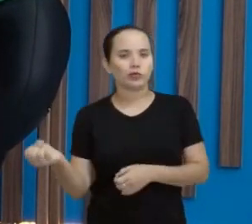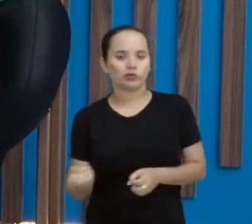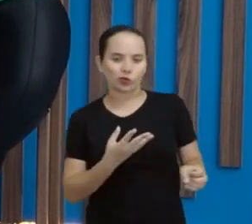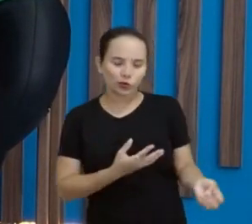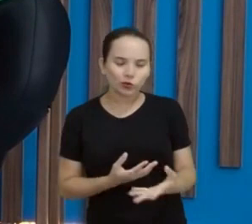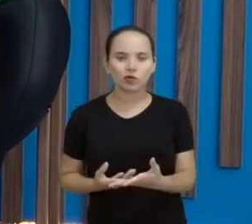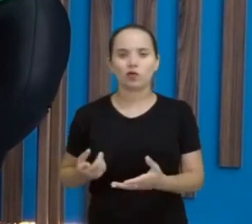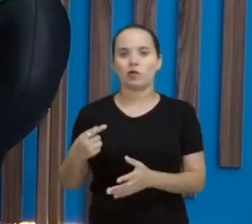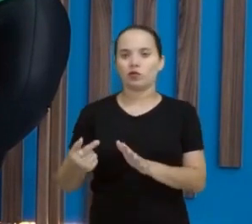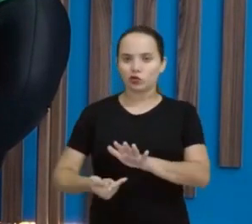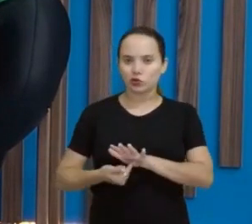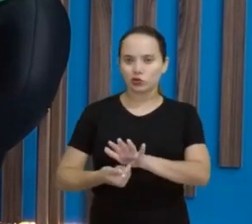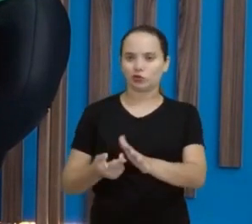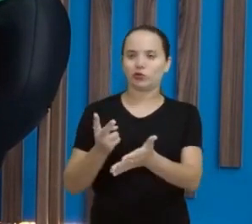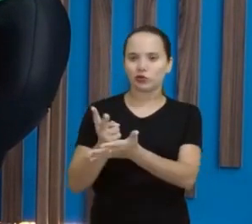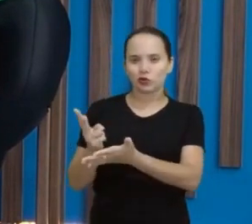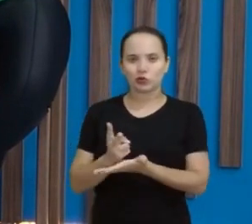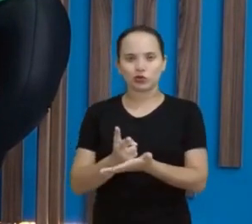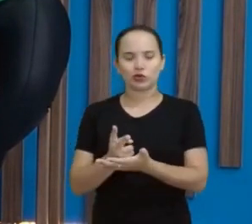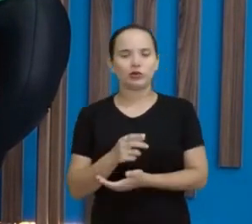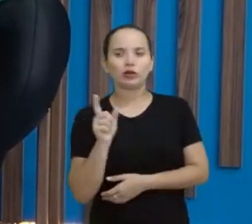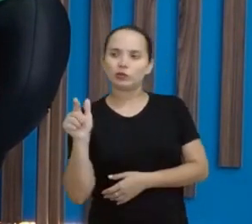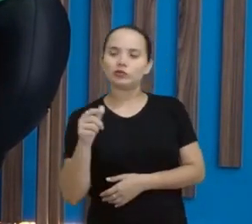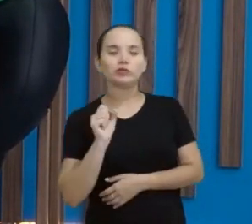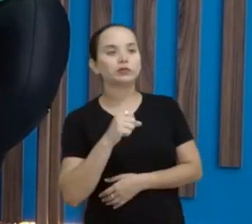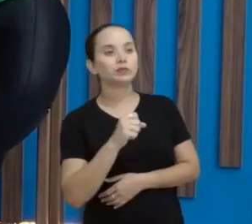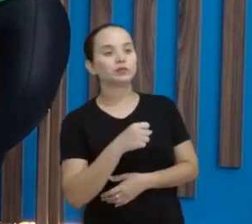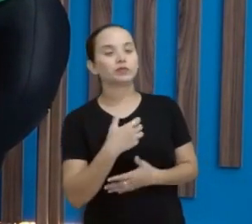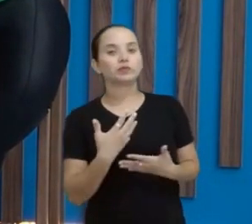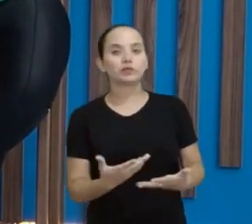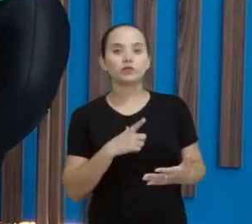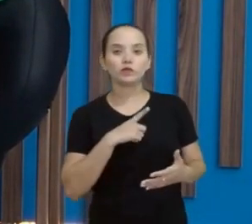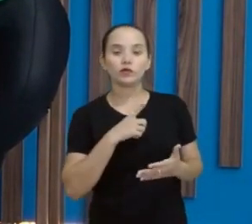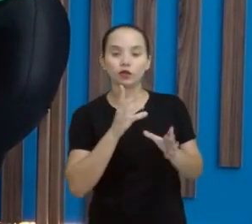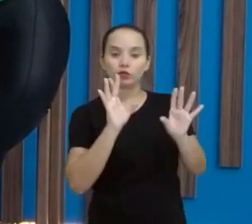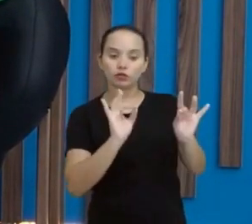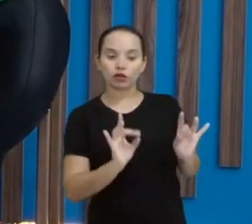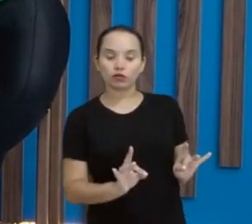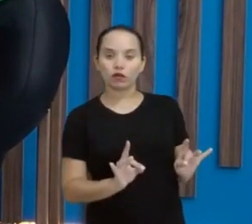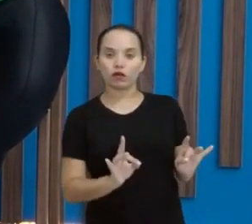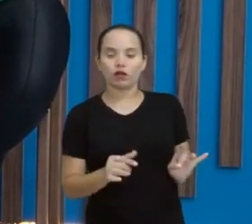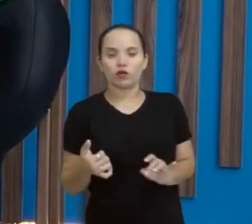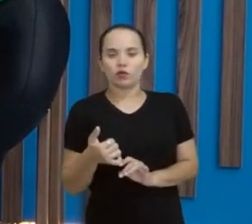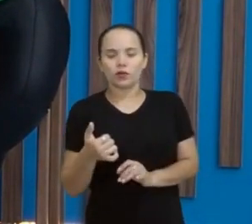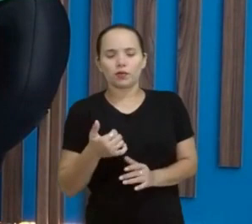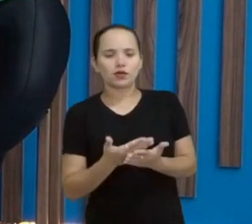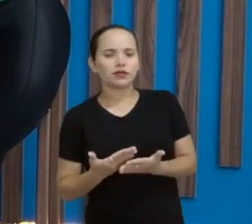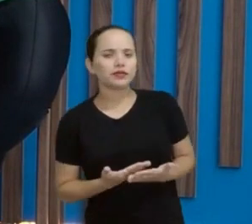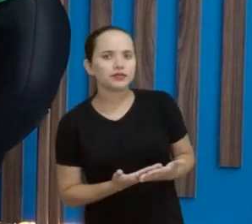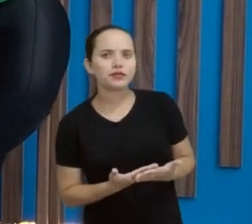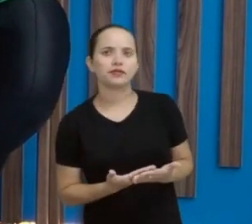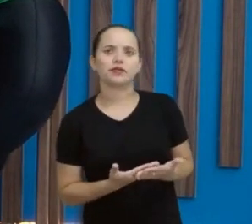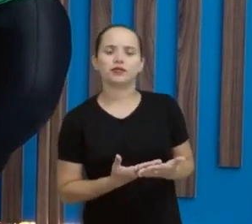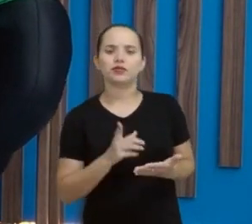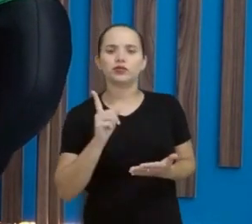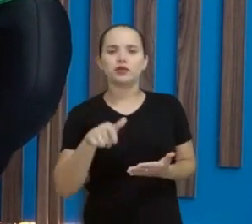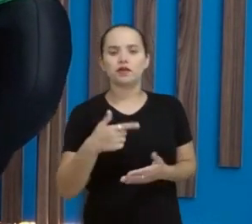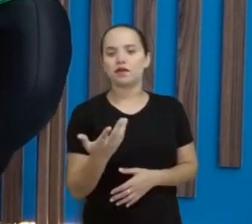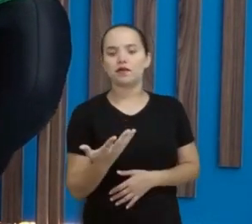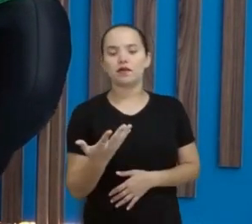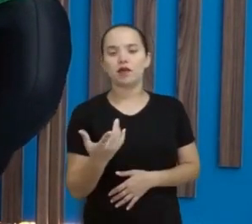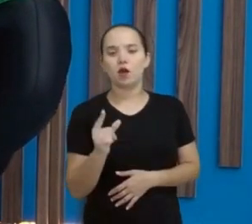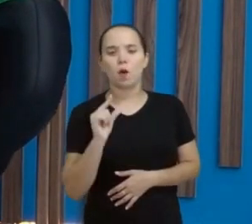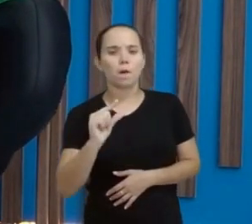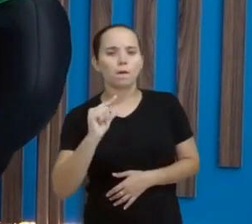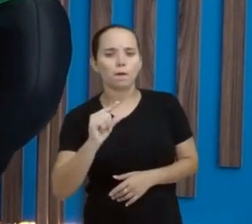para a gente dar prosseguimento, não é isso, Tiago? Exatamente, né? E tem um detalhe, né, Carla? Assim, uma das nossas primeiras aulas, né, e vai ser o